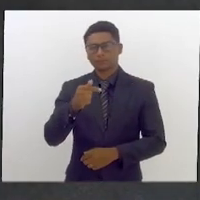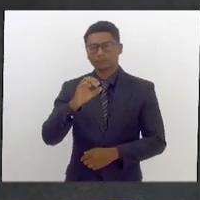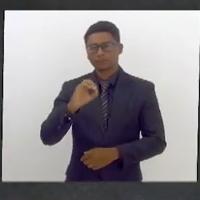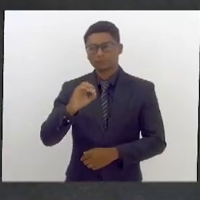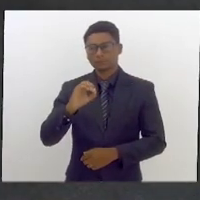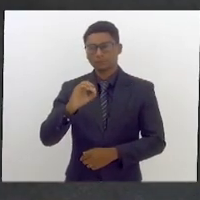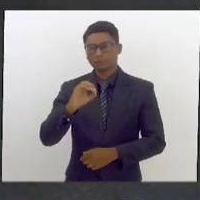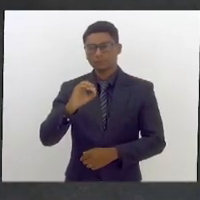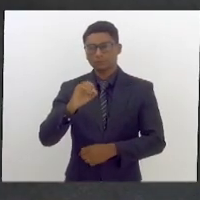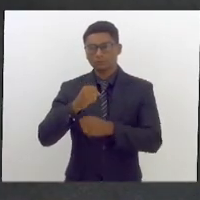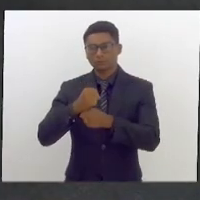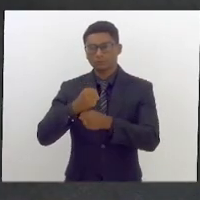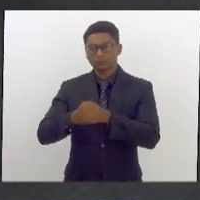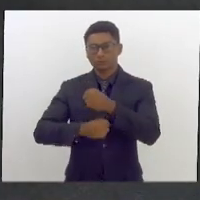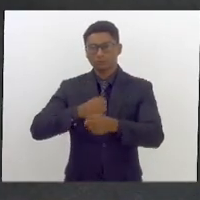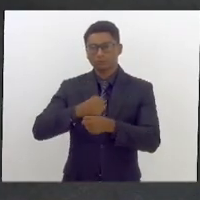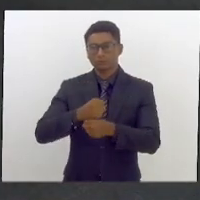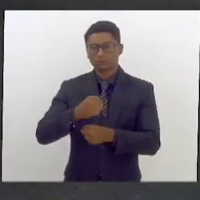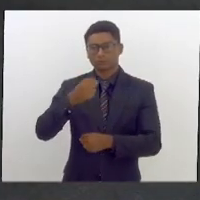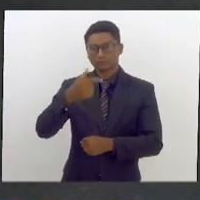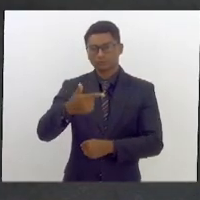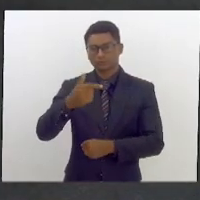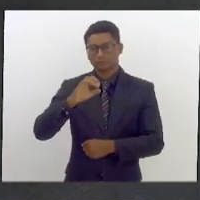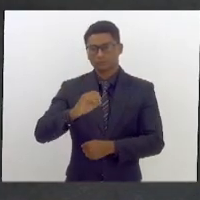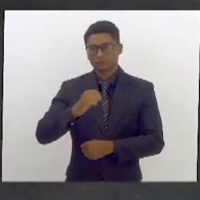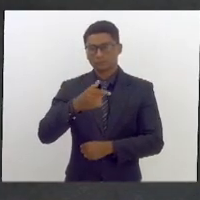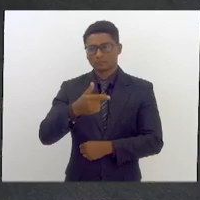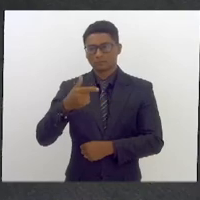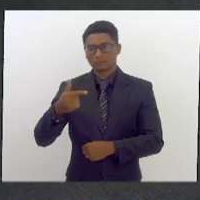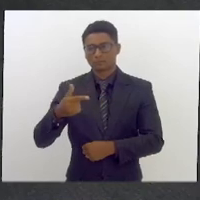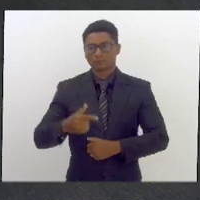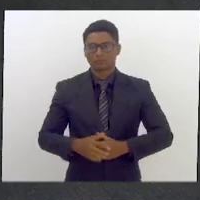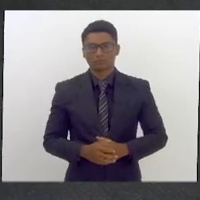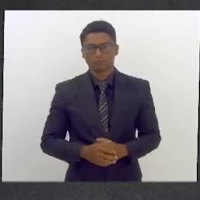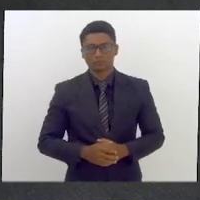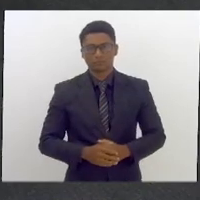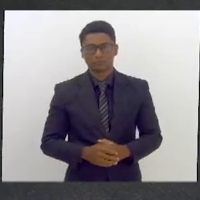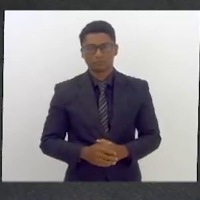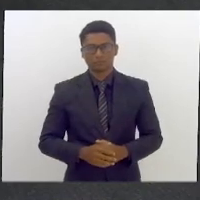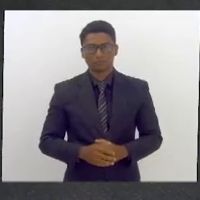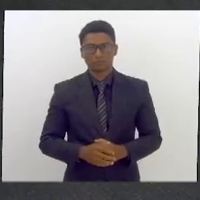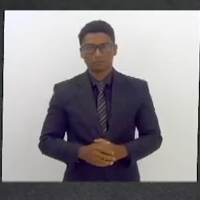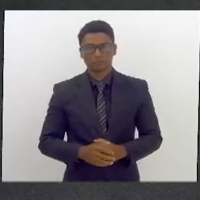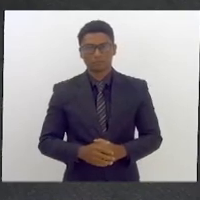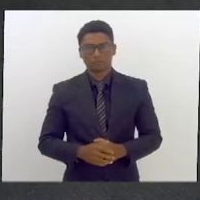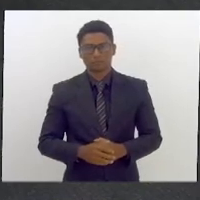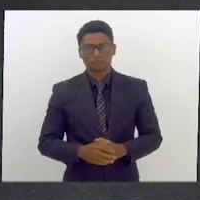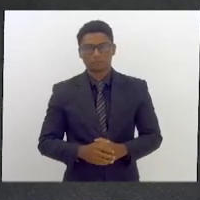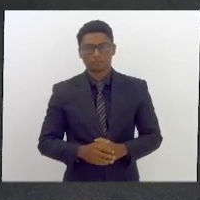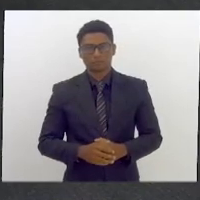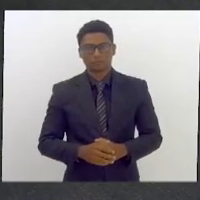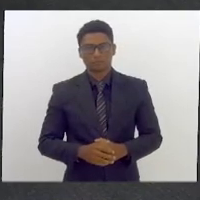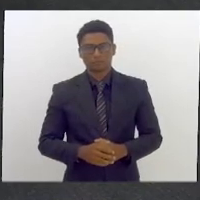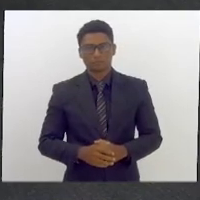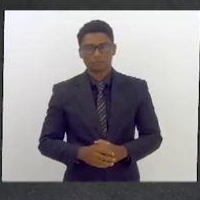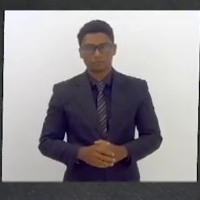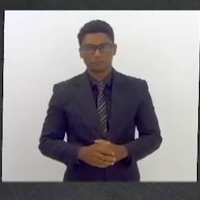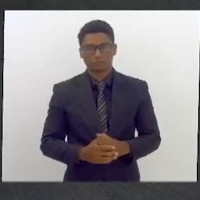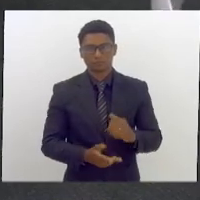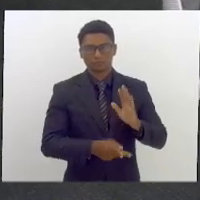70 de 2022. Senhor presidente, o